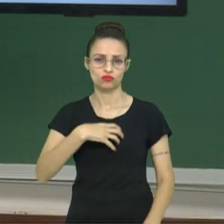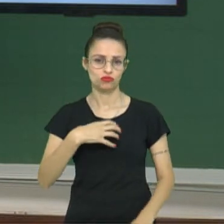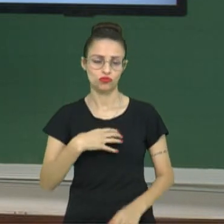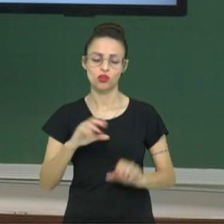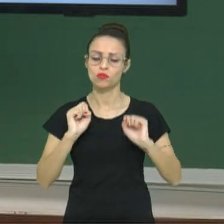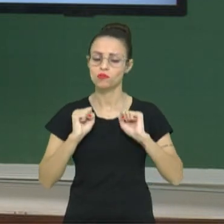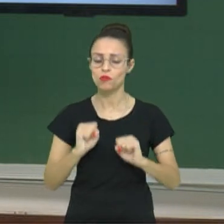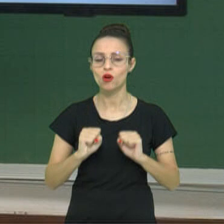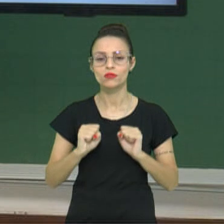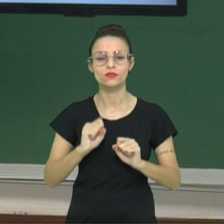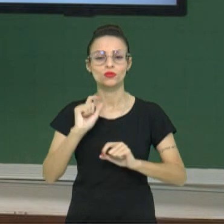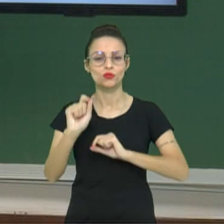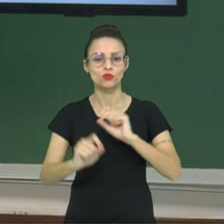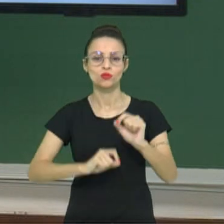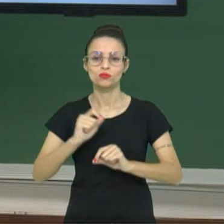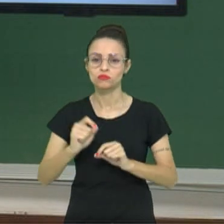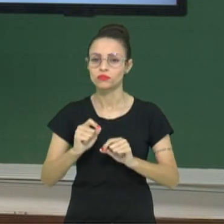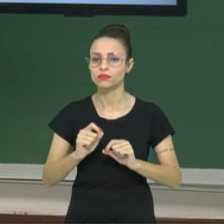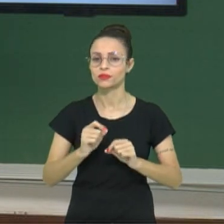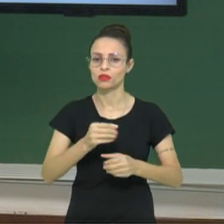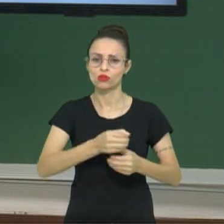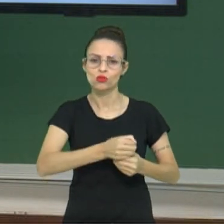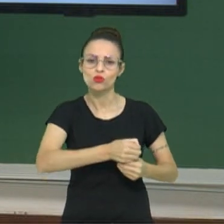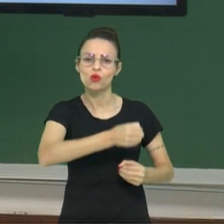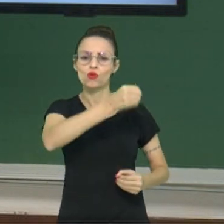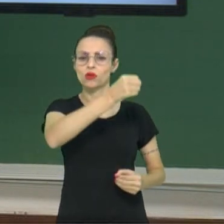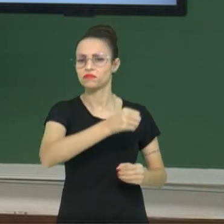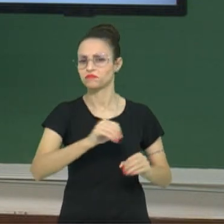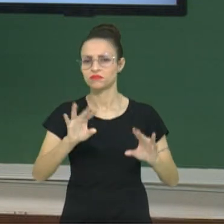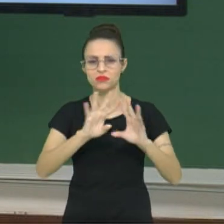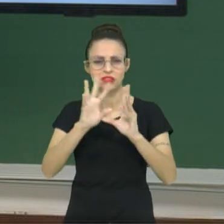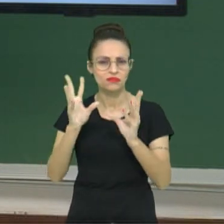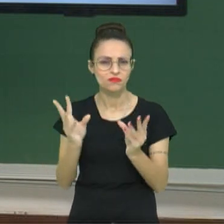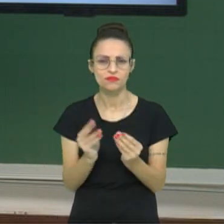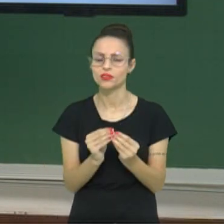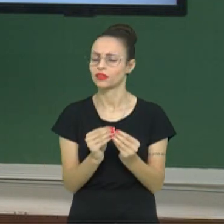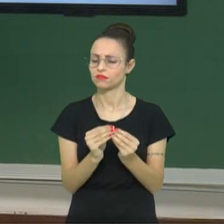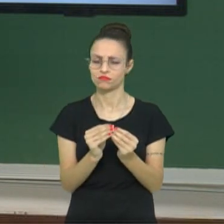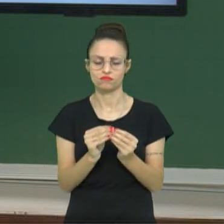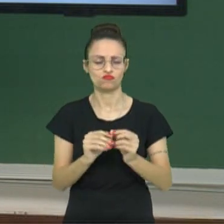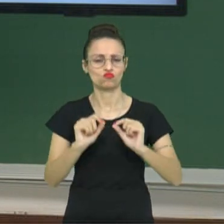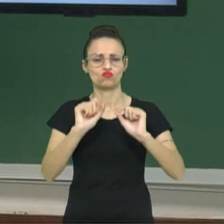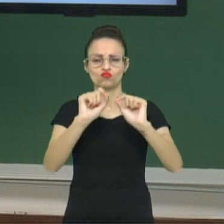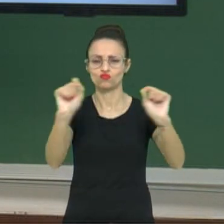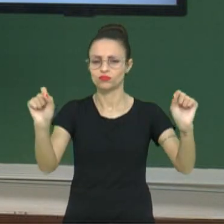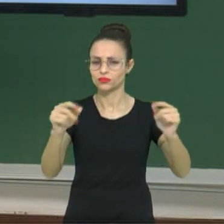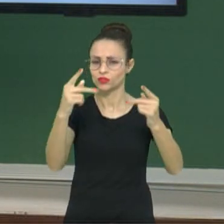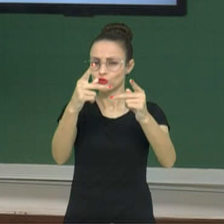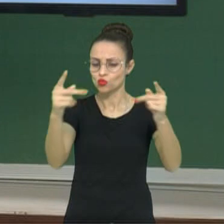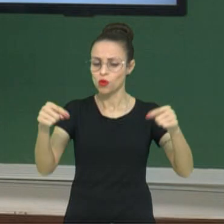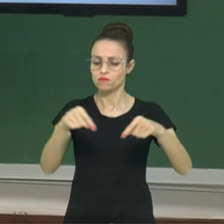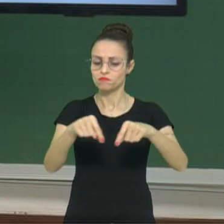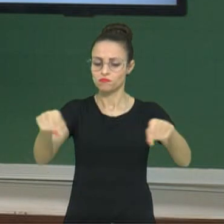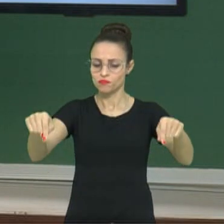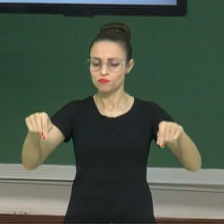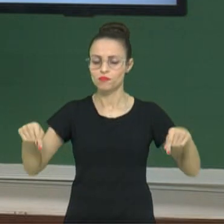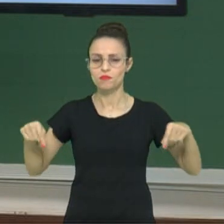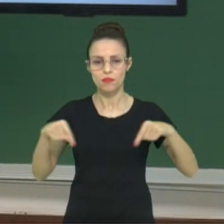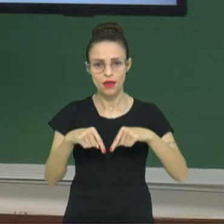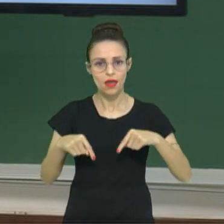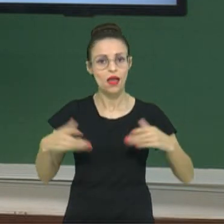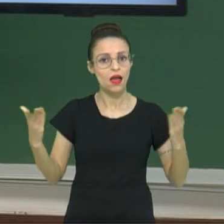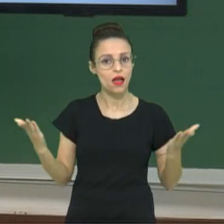Que poderia ser uma torre, enfim, um bastão. O que você utilizou na sua maquete, nós